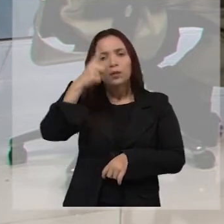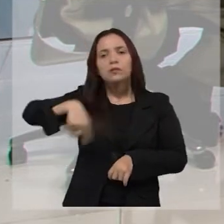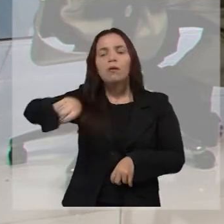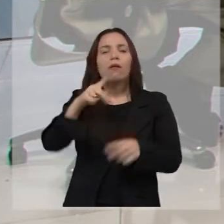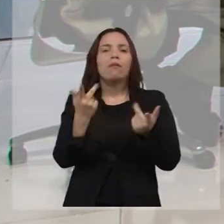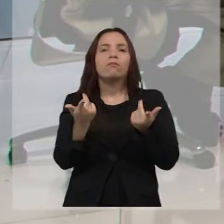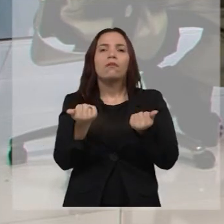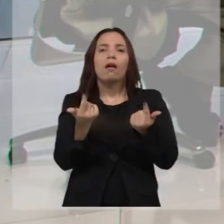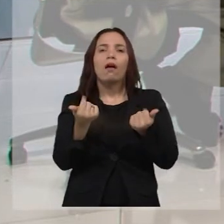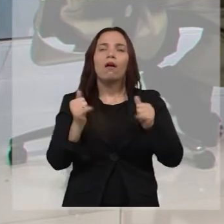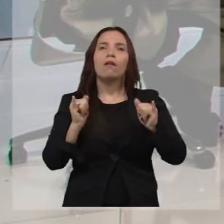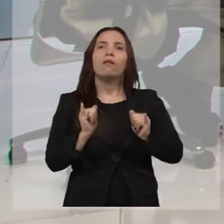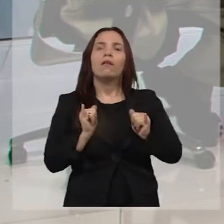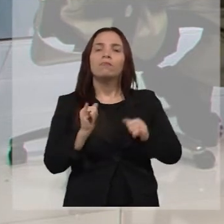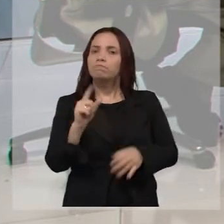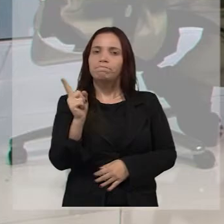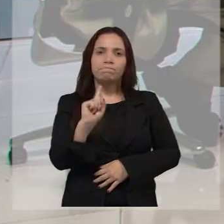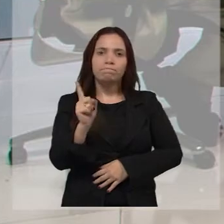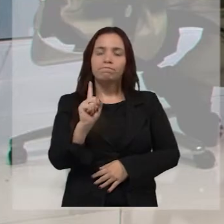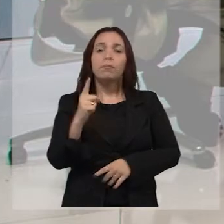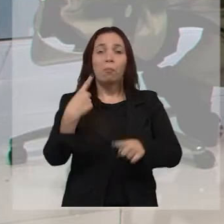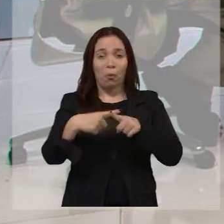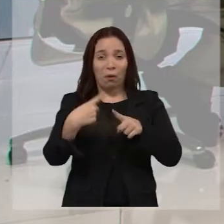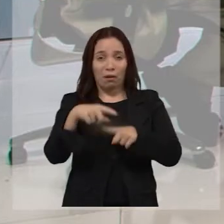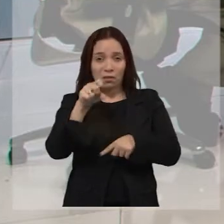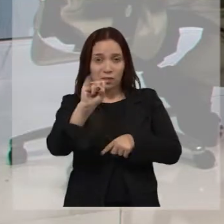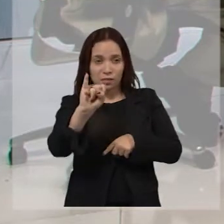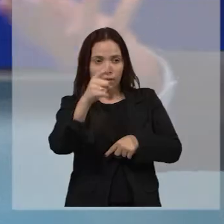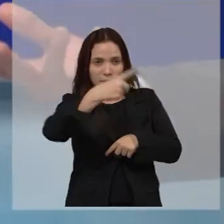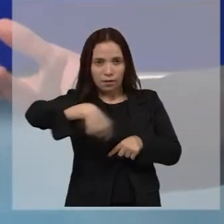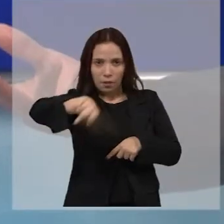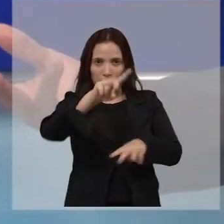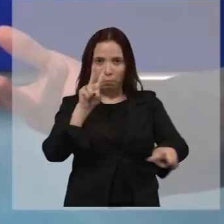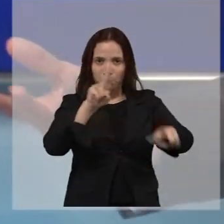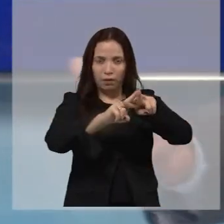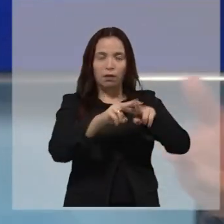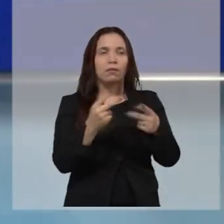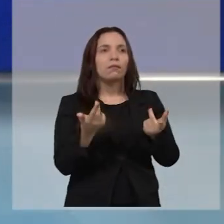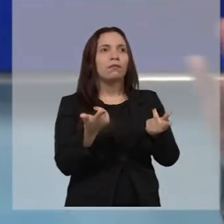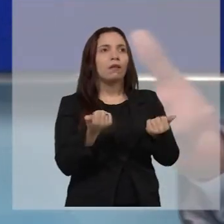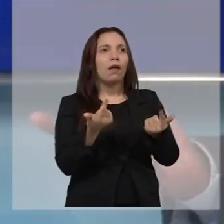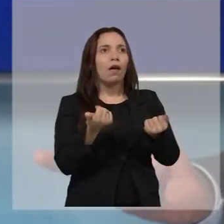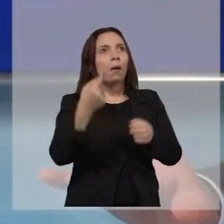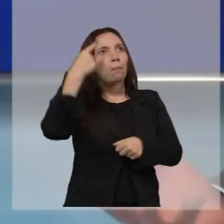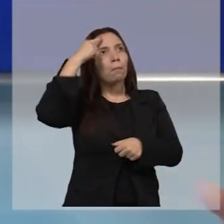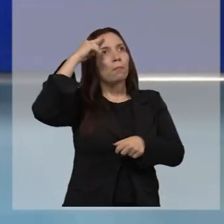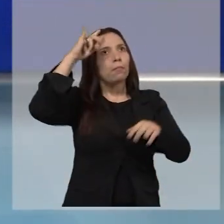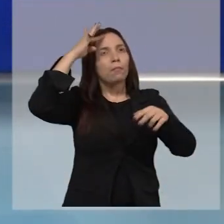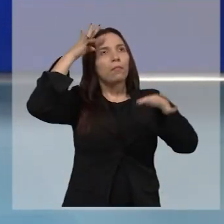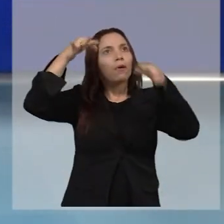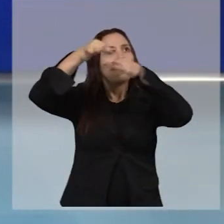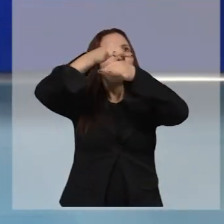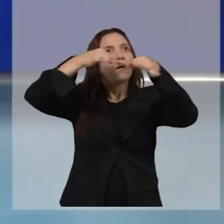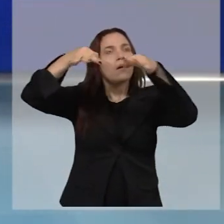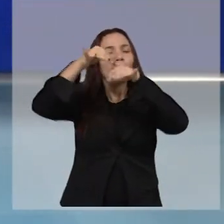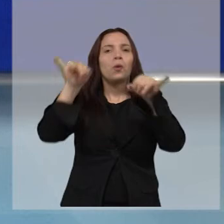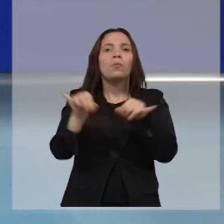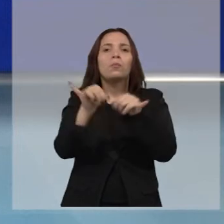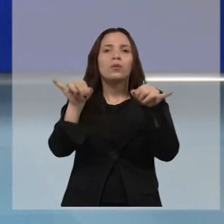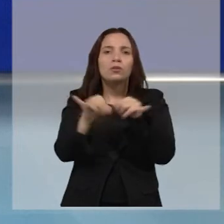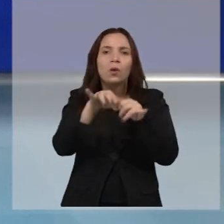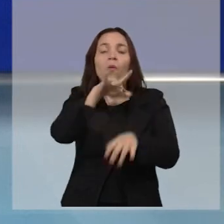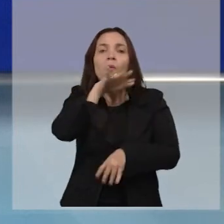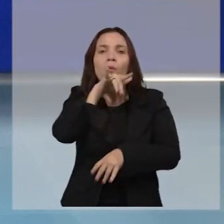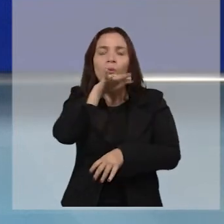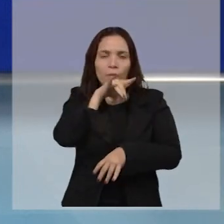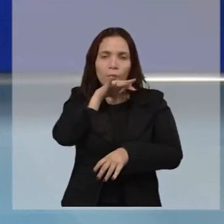pessoas ociosas. A ociosidade de um homem que já está segregado é terrível para ele. Não só do ponto de